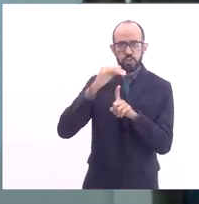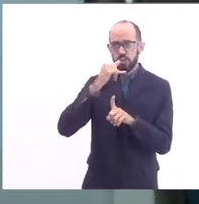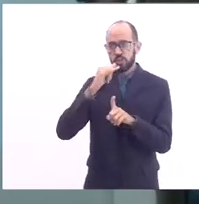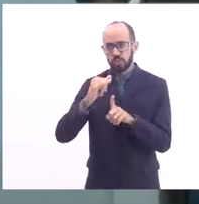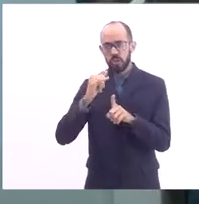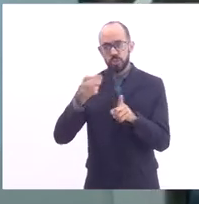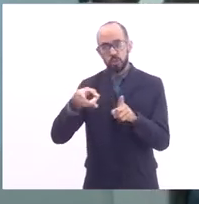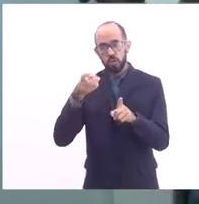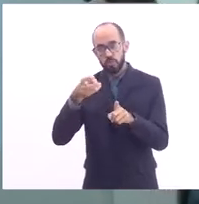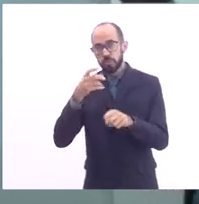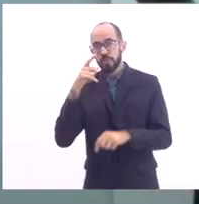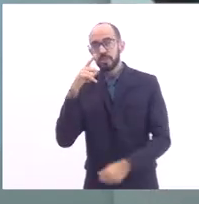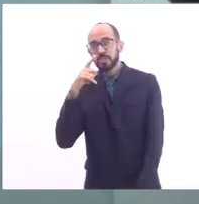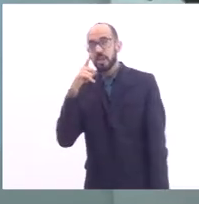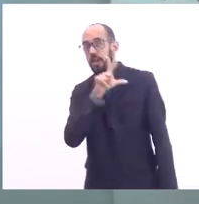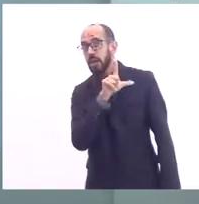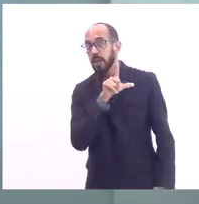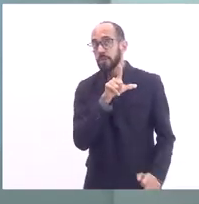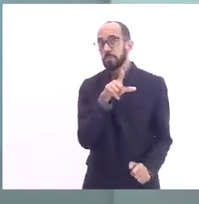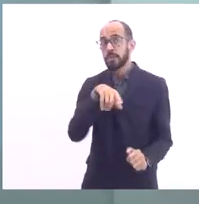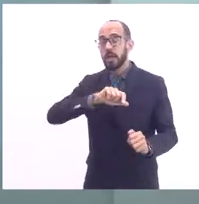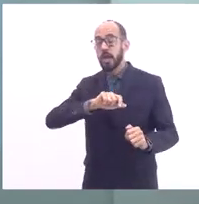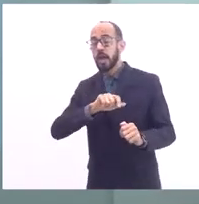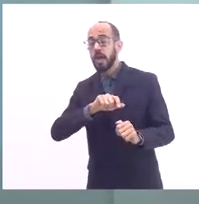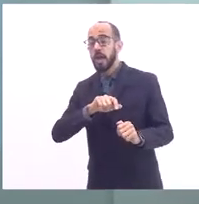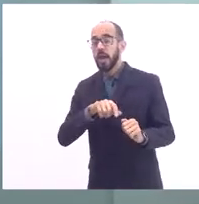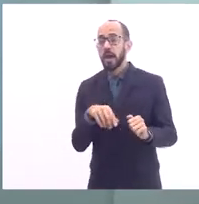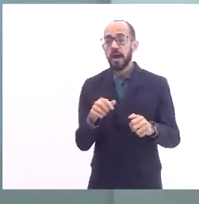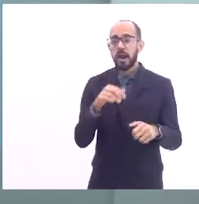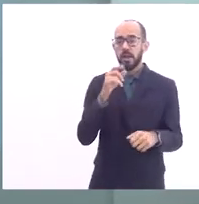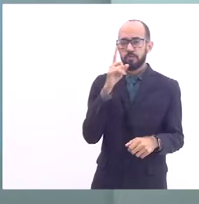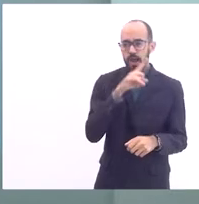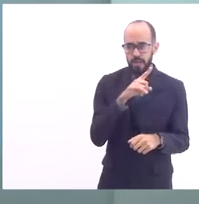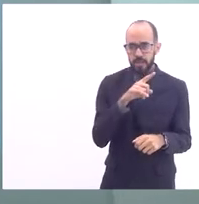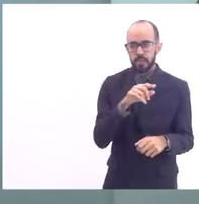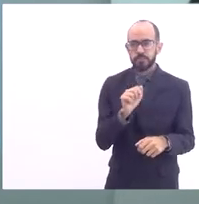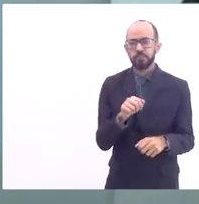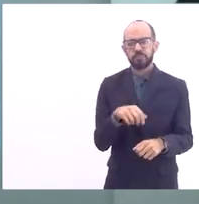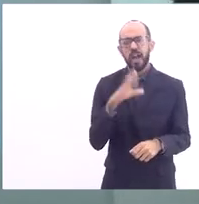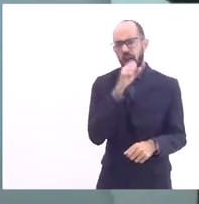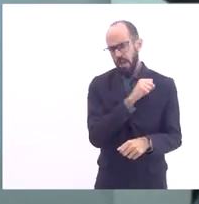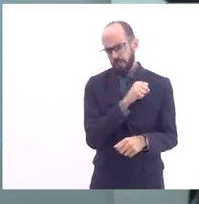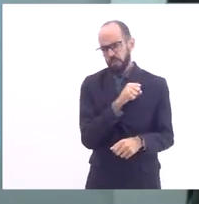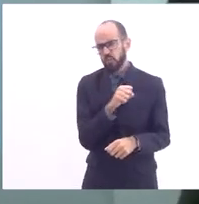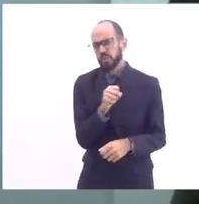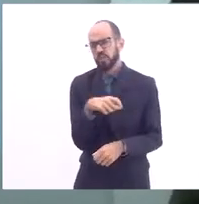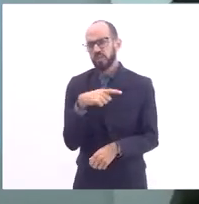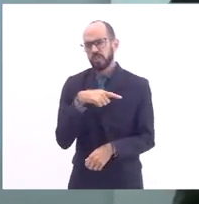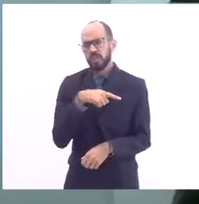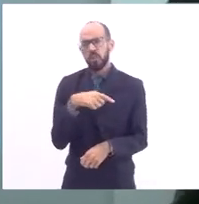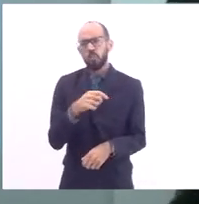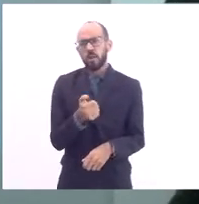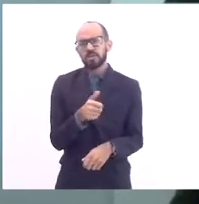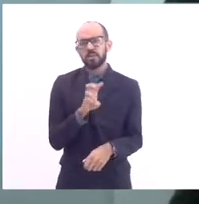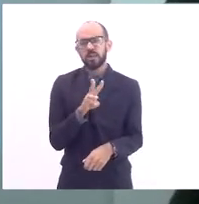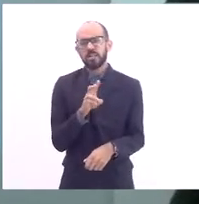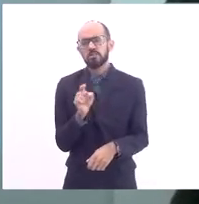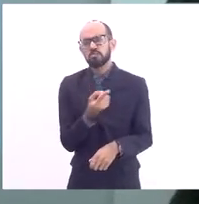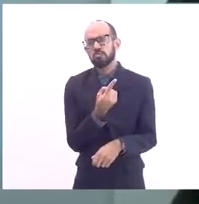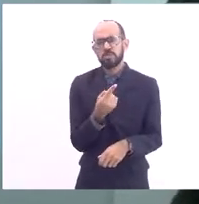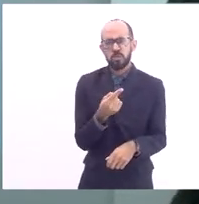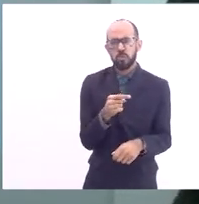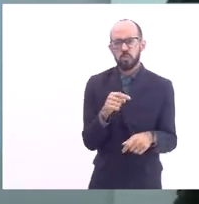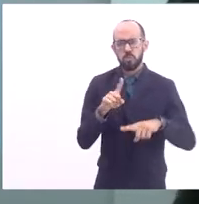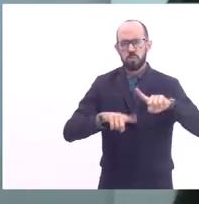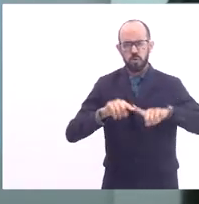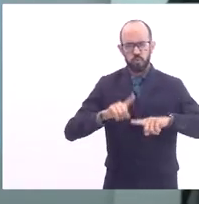as falhas e fazer a recomposição bem rápido. Temos aí aproximadamente 3 mil equipamentos desses instalados. 7.500